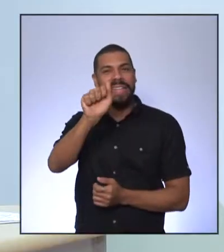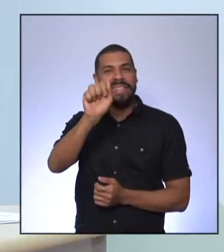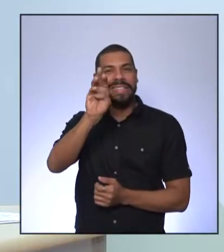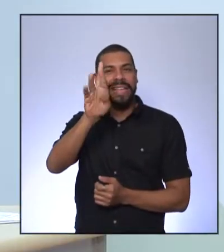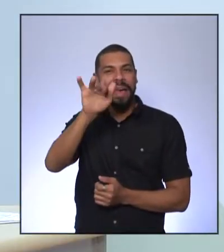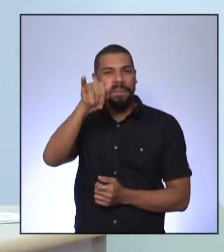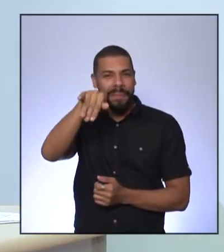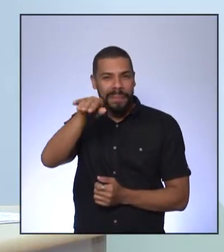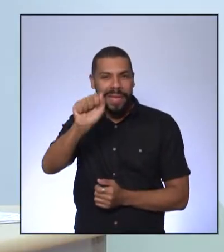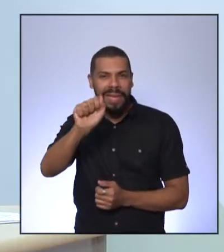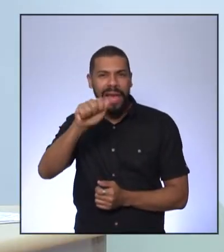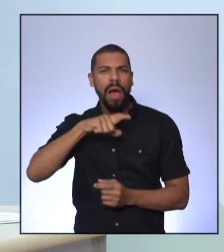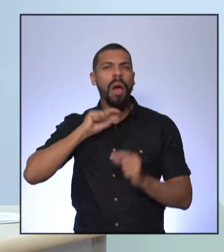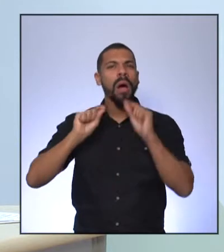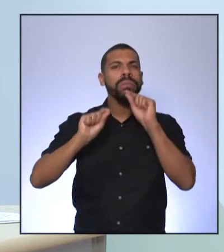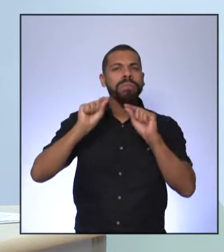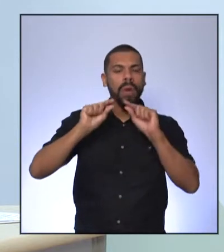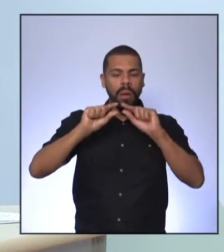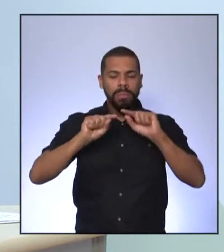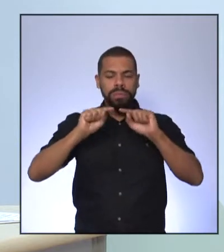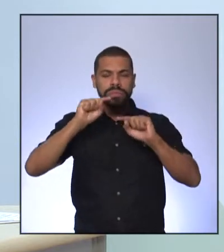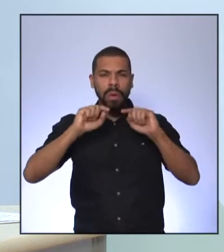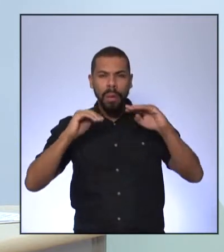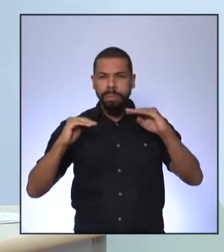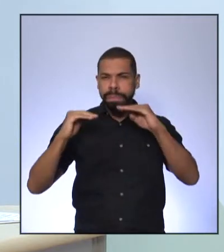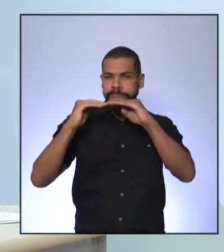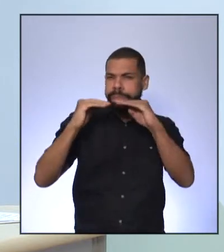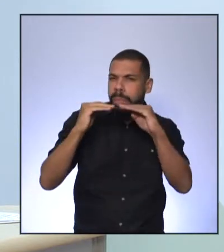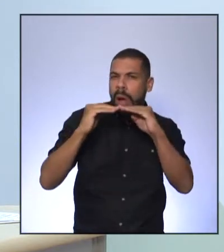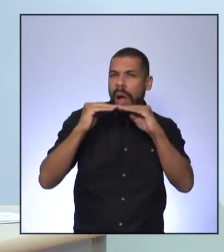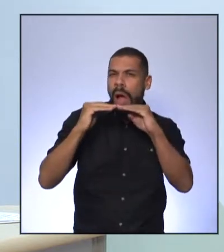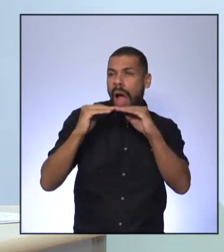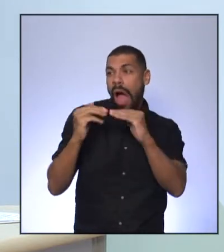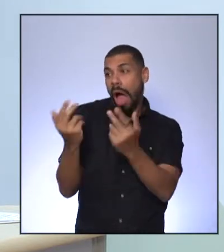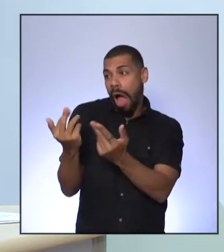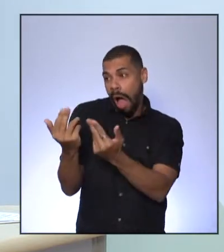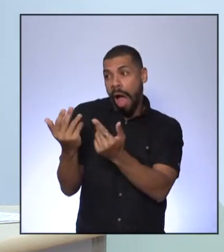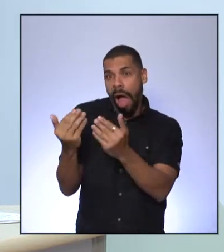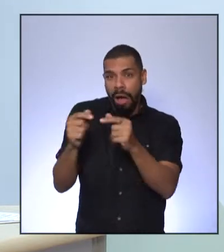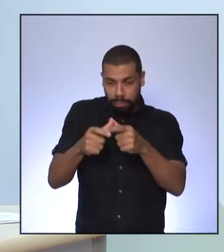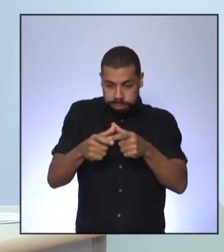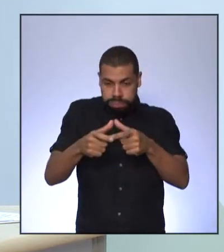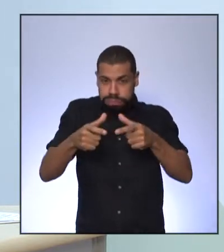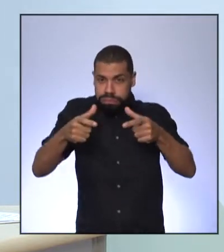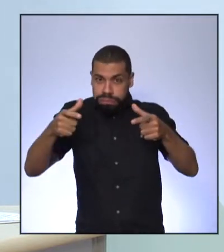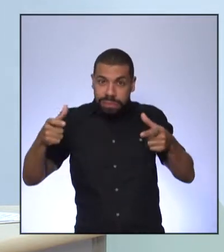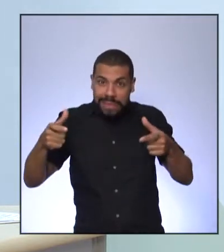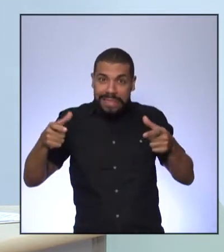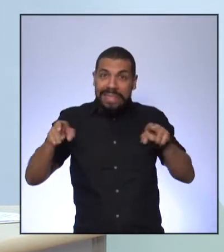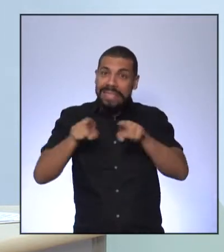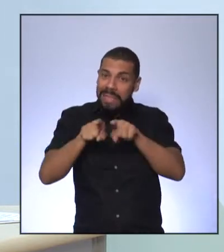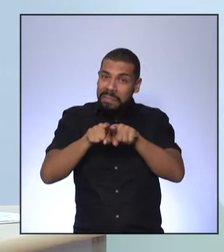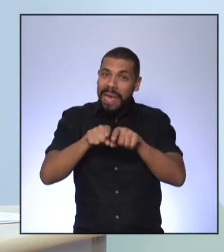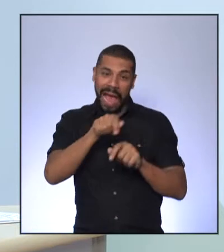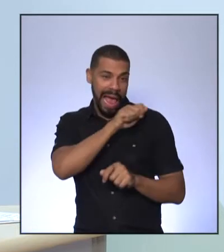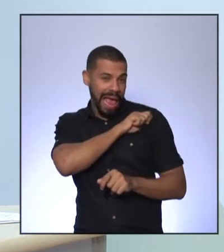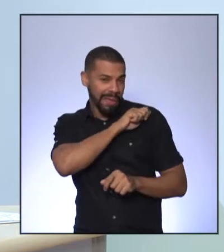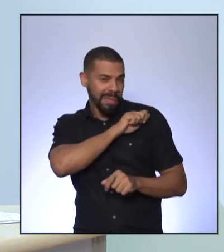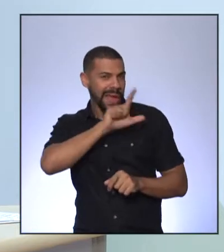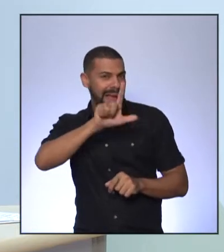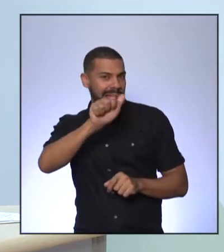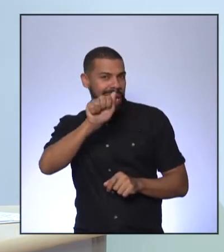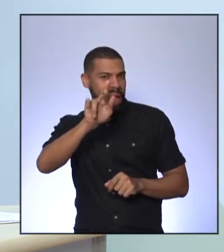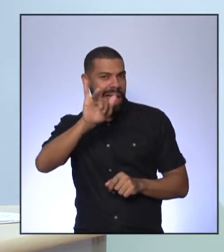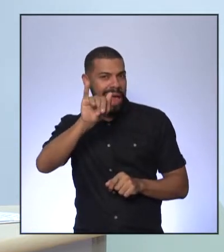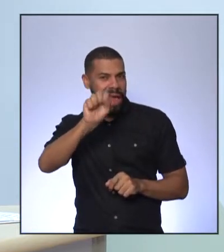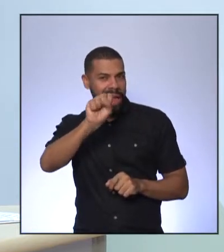medida moderada. A Giovana colocou que é algo com muita substância. E a Larissa colocou